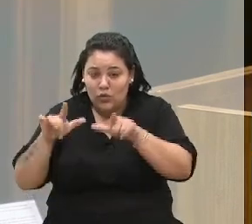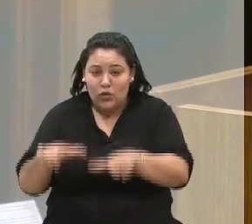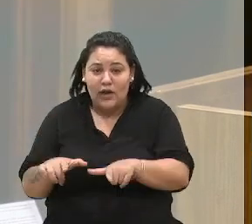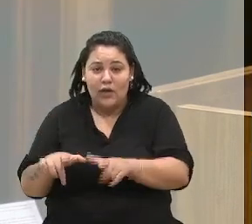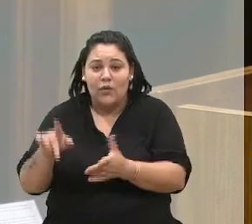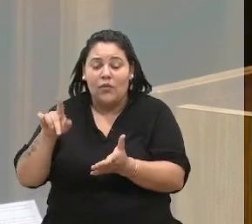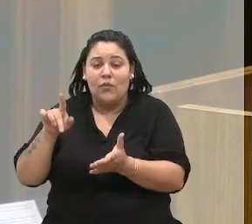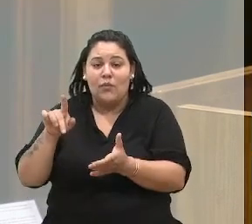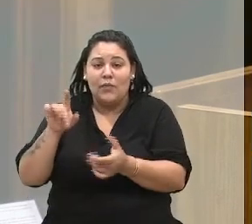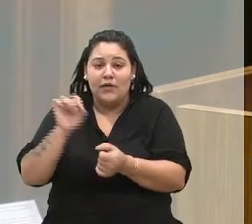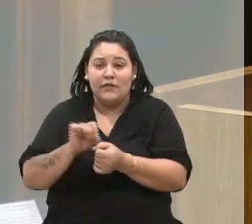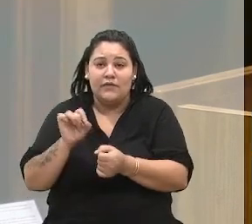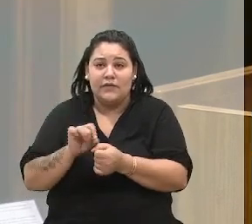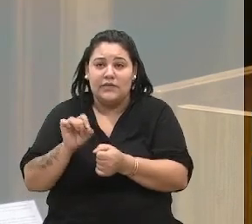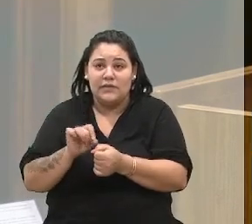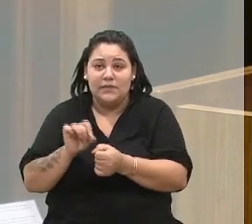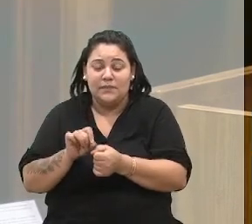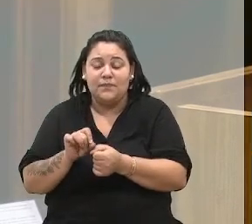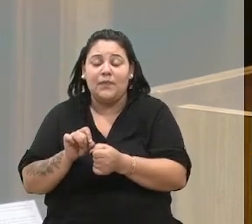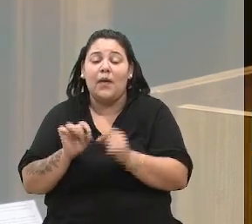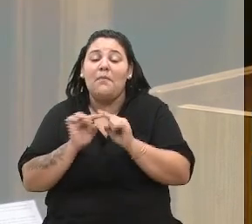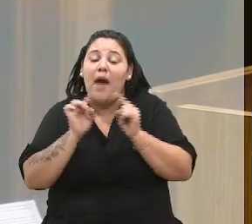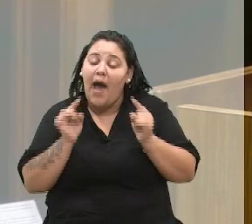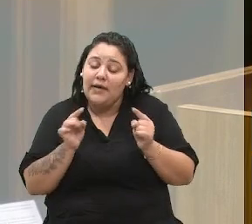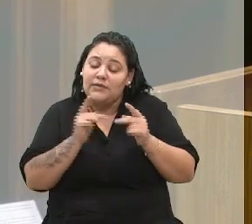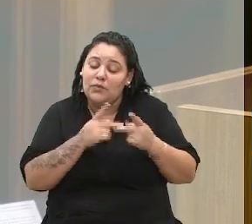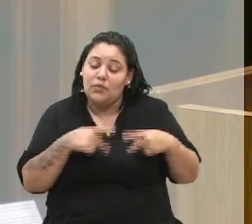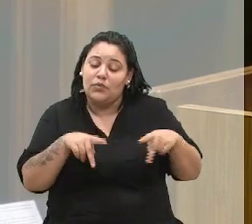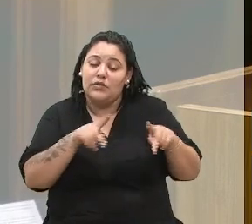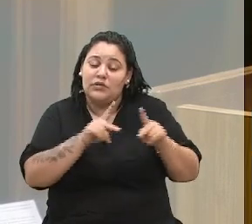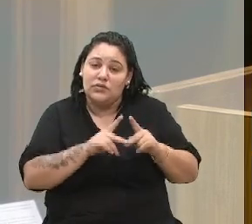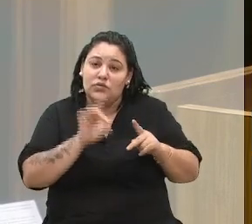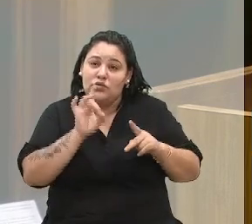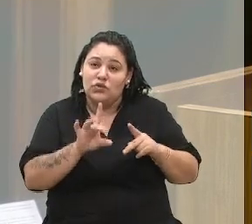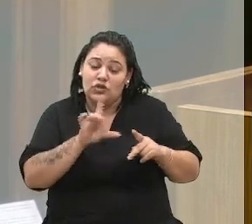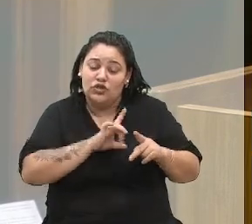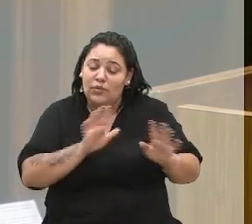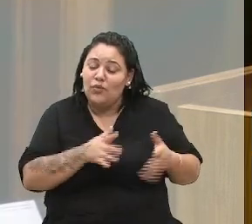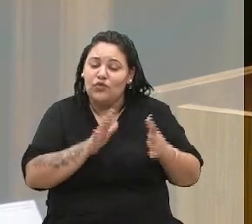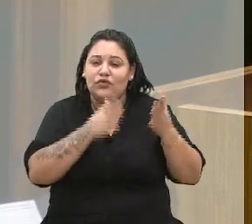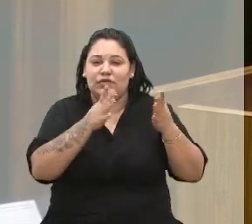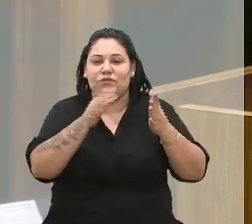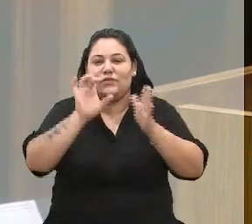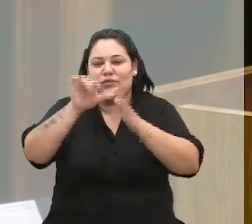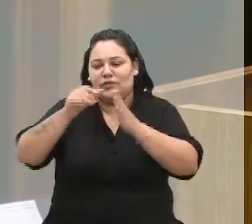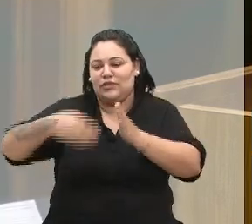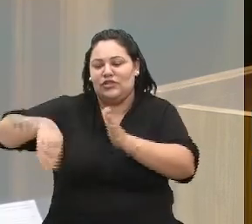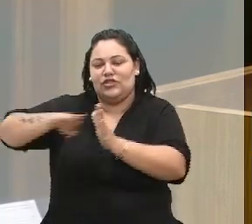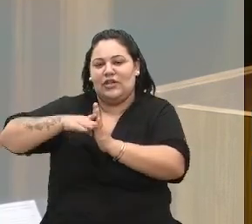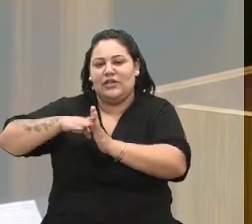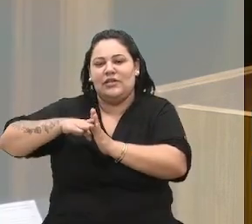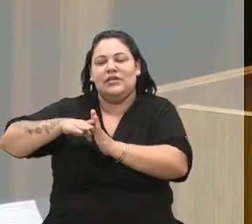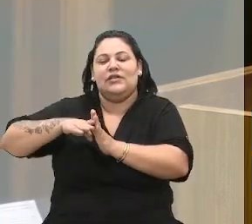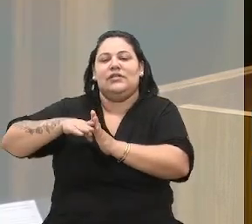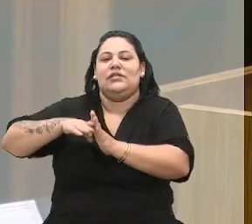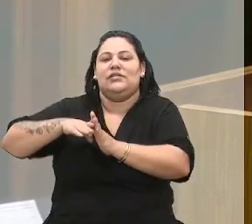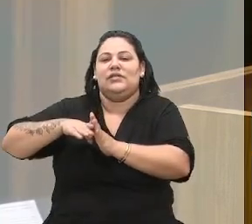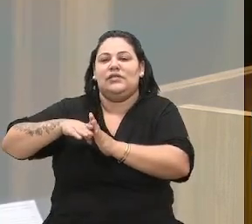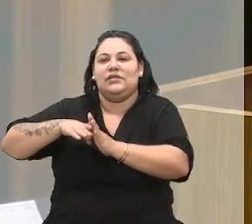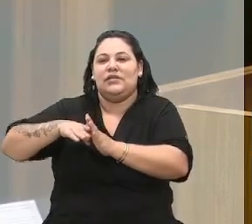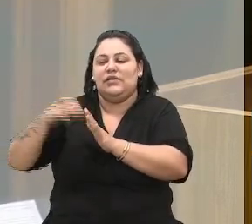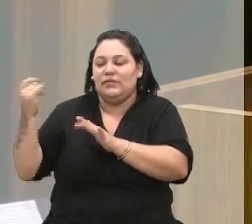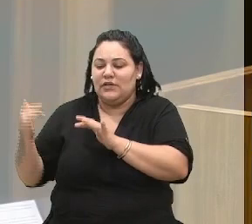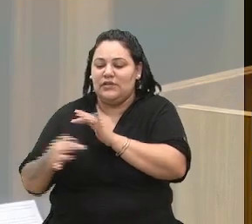moares. Mas o povoamento efetivo só ganharia impulso com a chegada de levas de